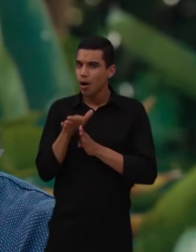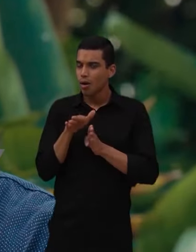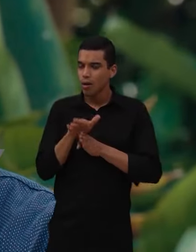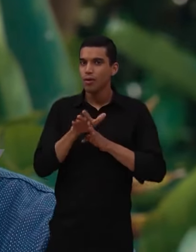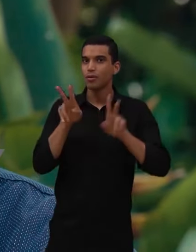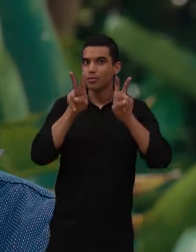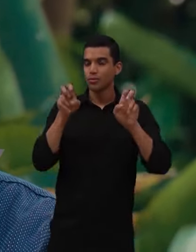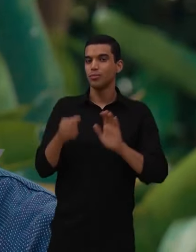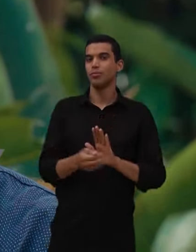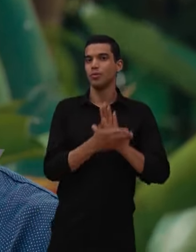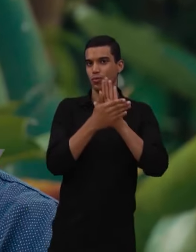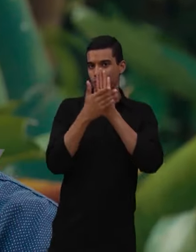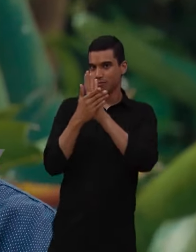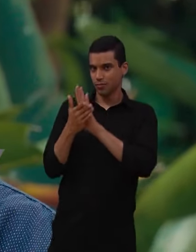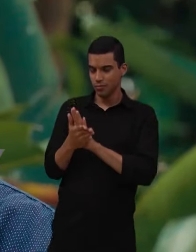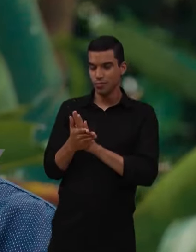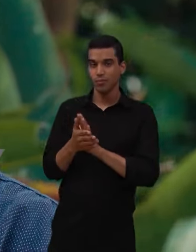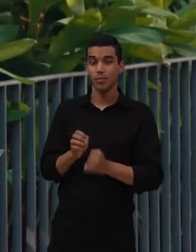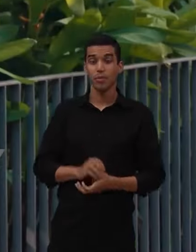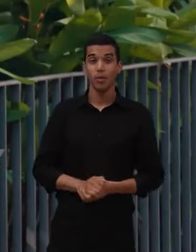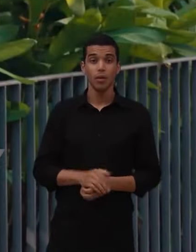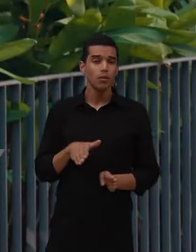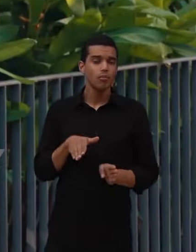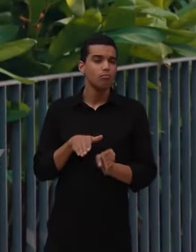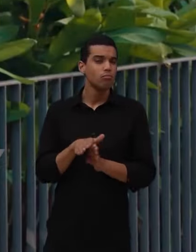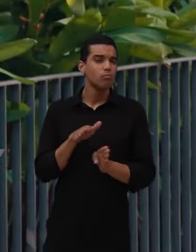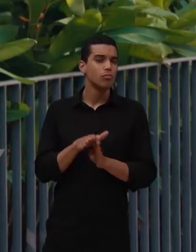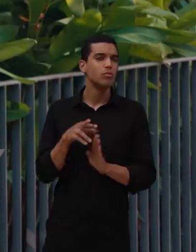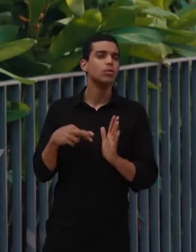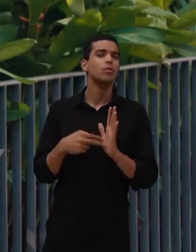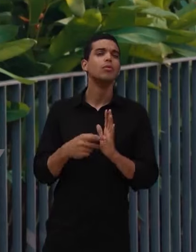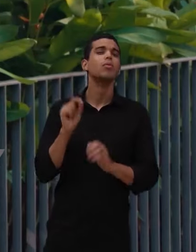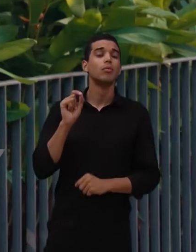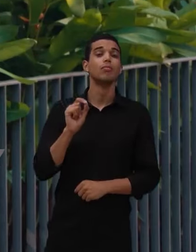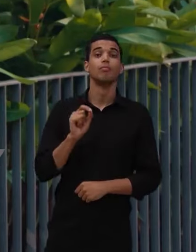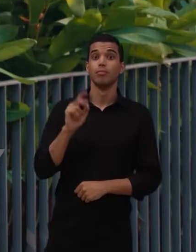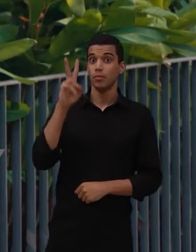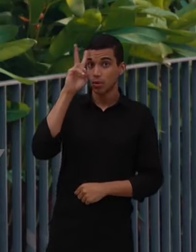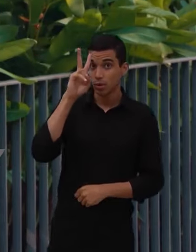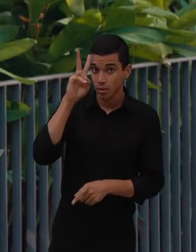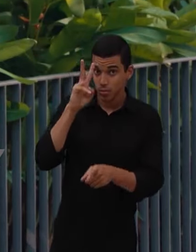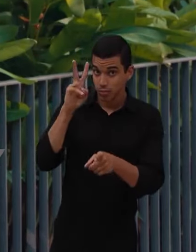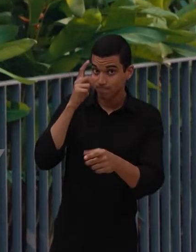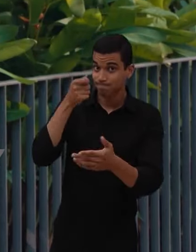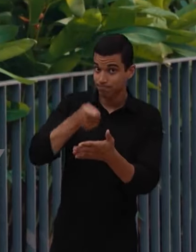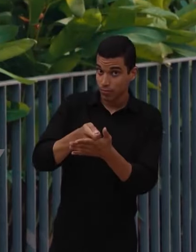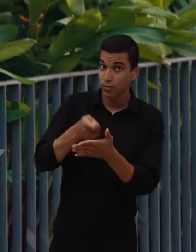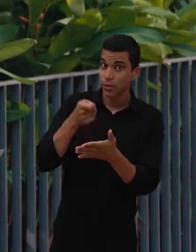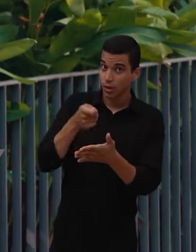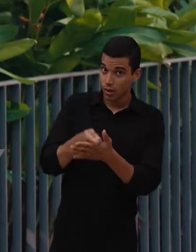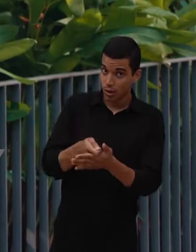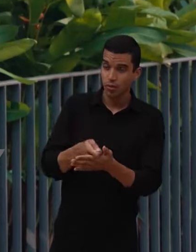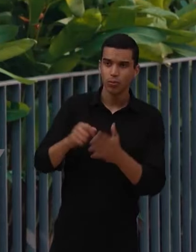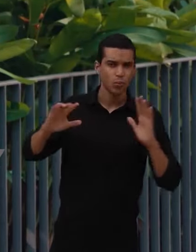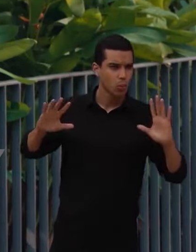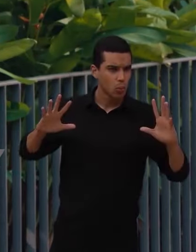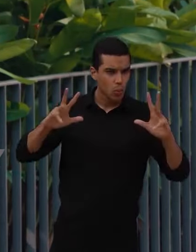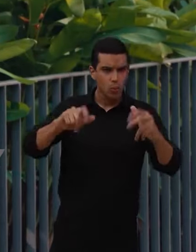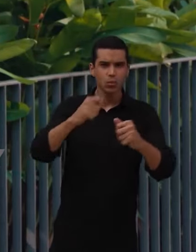tem fôlego. Salmos de 150, verso de número 6. Tudo quanto tem